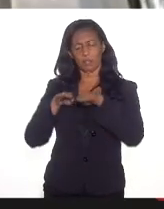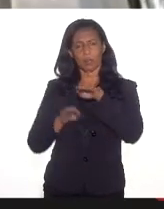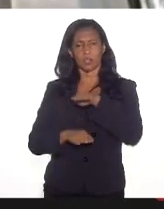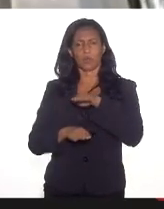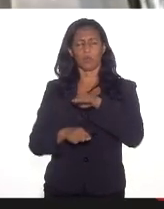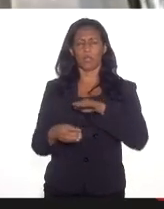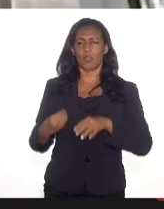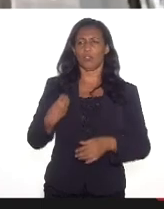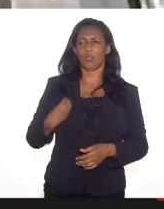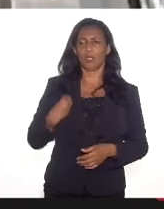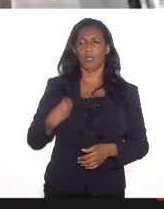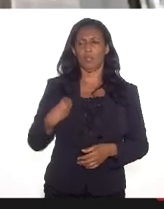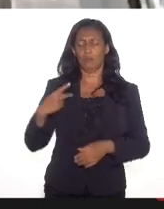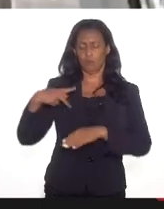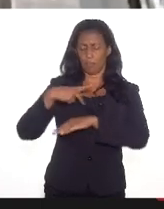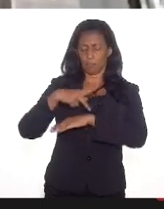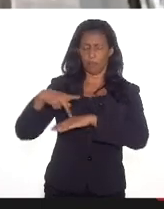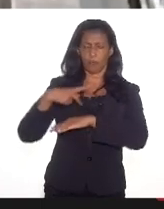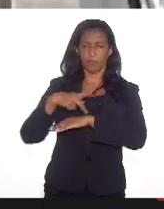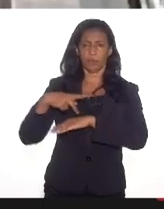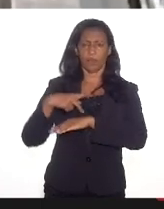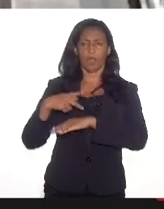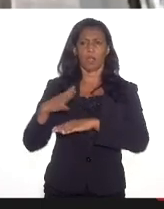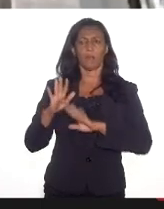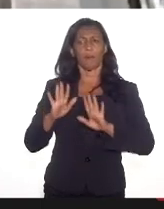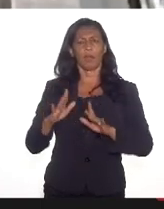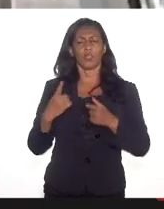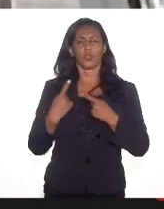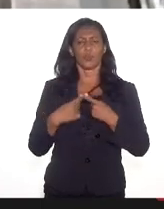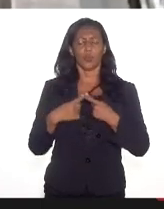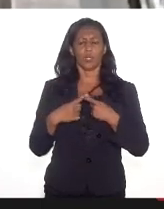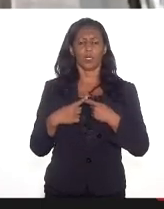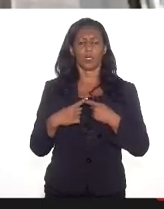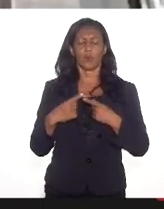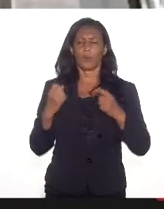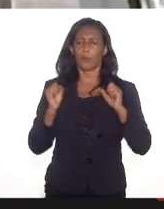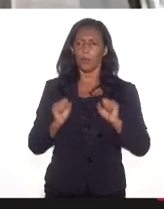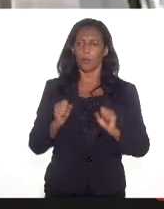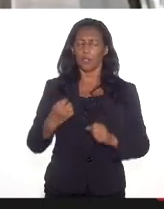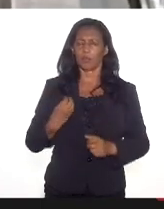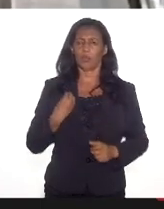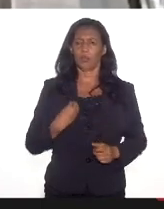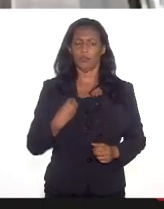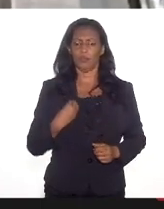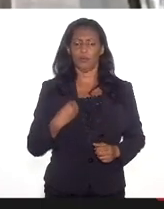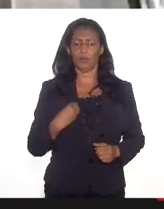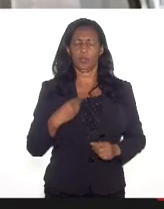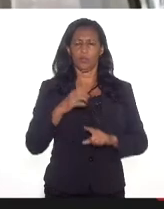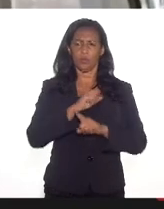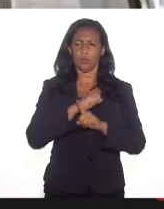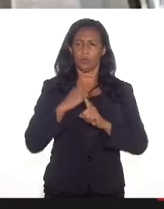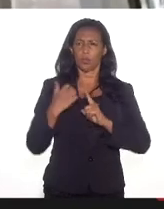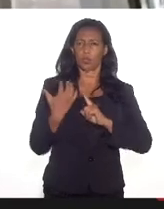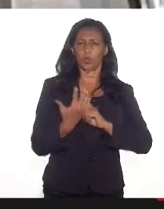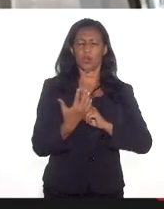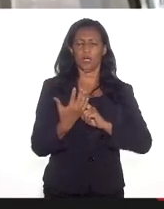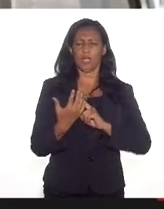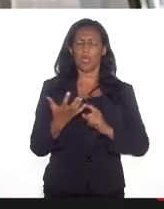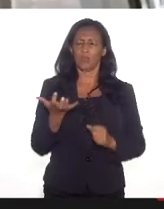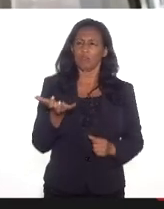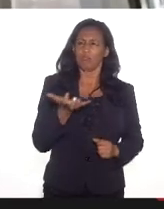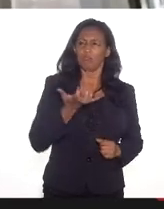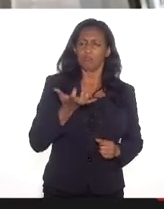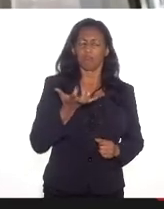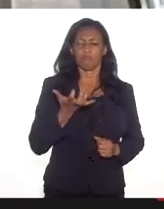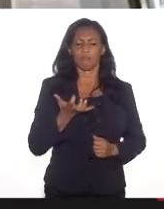que vive o país mas também poder nos ficar vivos numa sociedade que prevê pretende